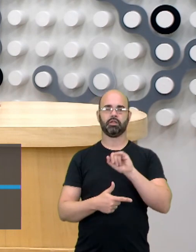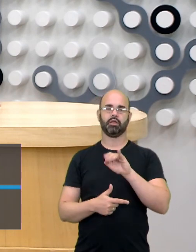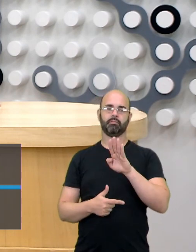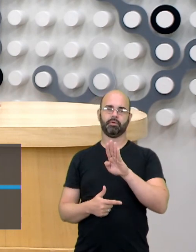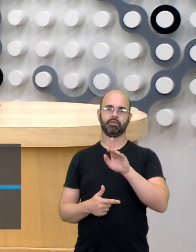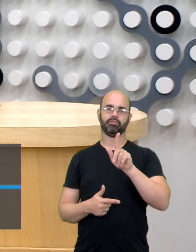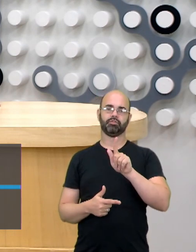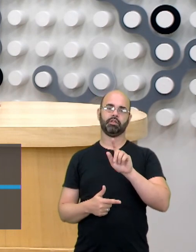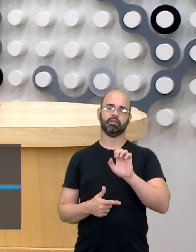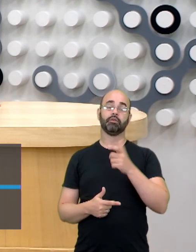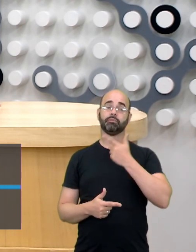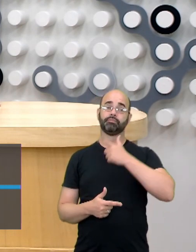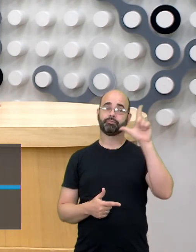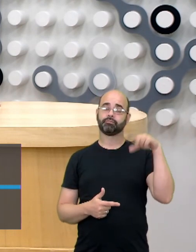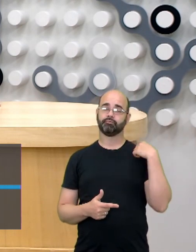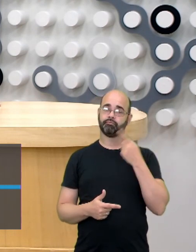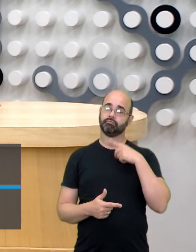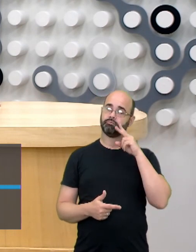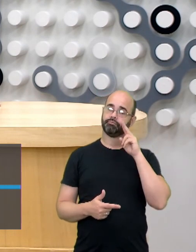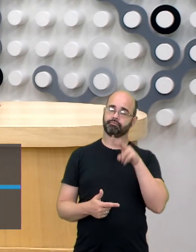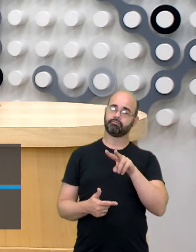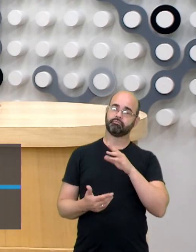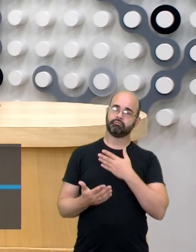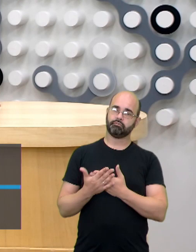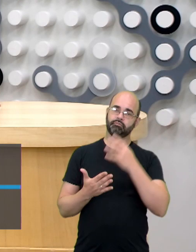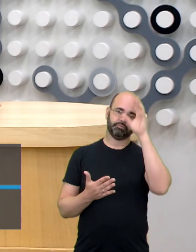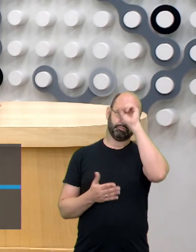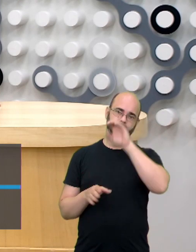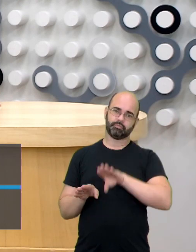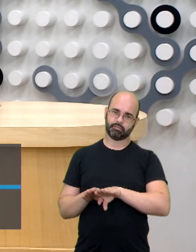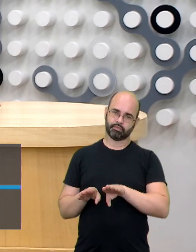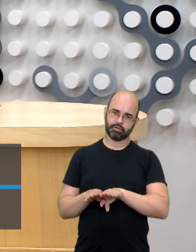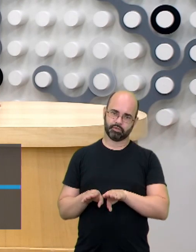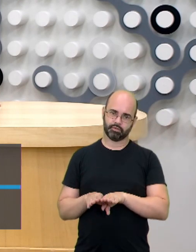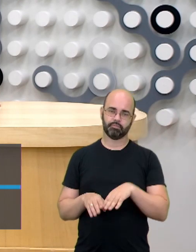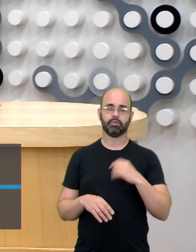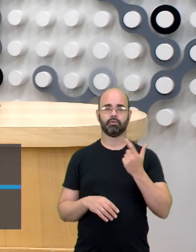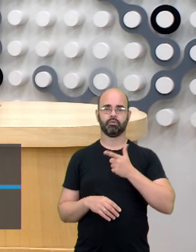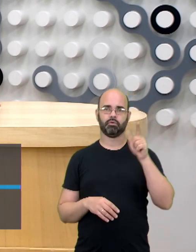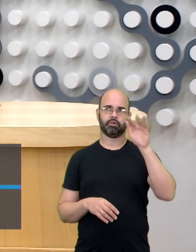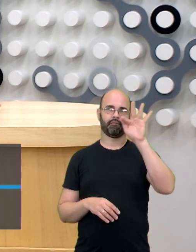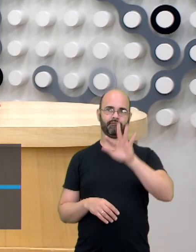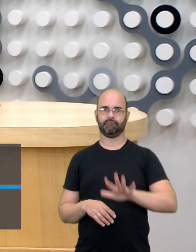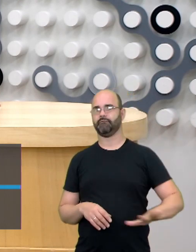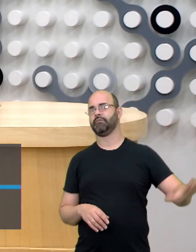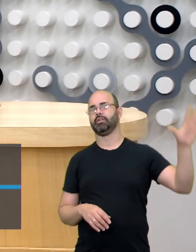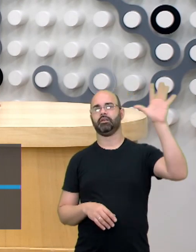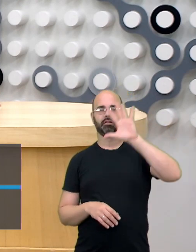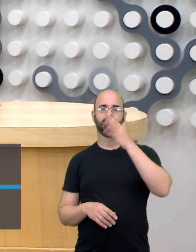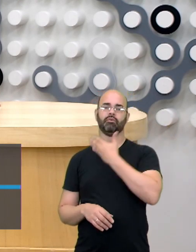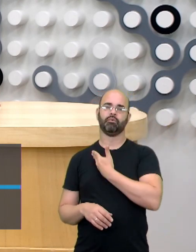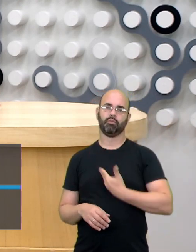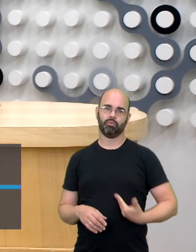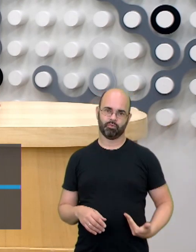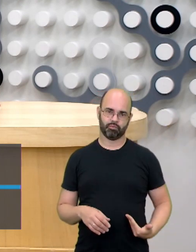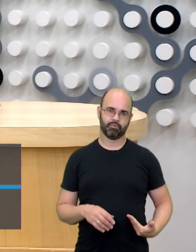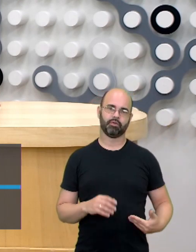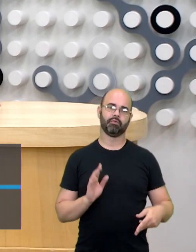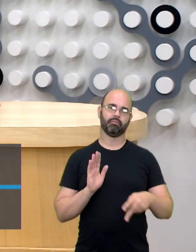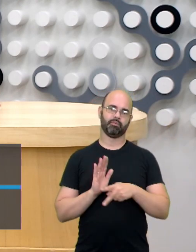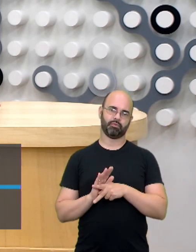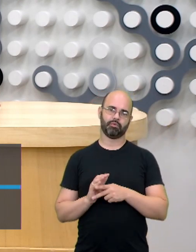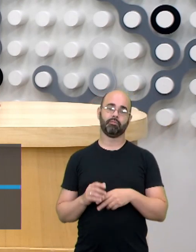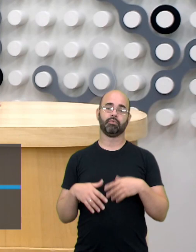institutos, né, mas o IBGE é um instituto, né, de uma autarquia federal, né, governamental. Então